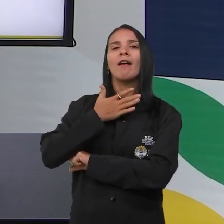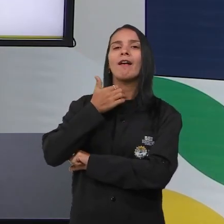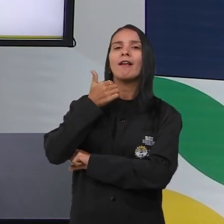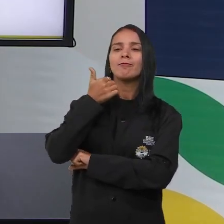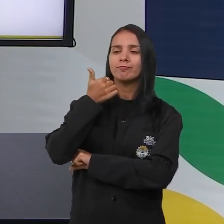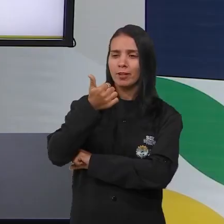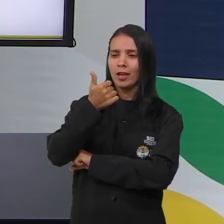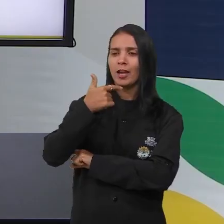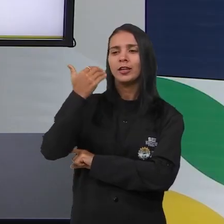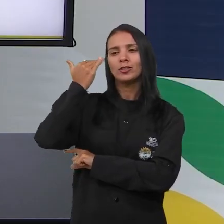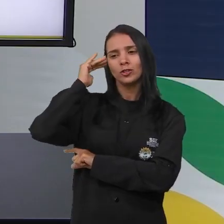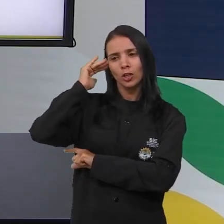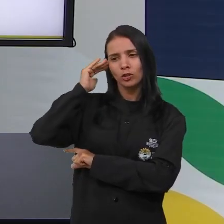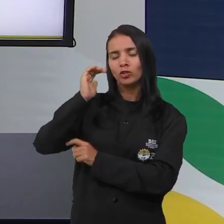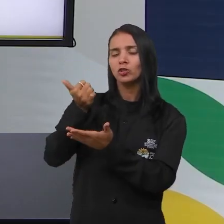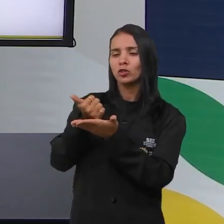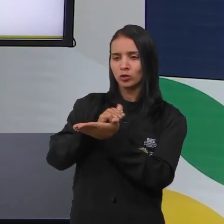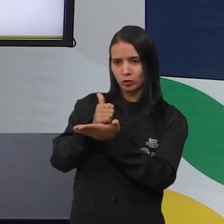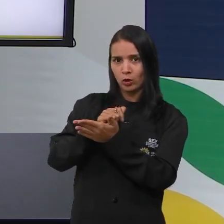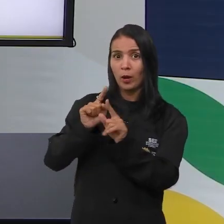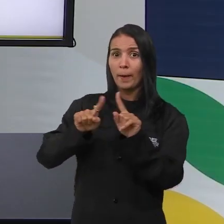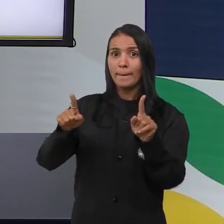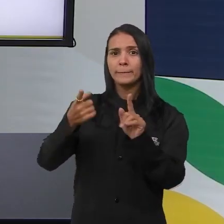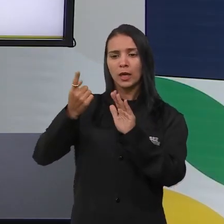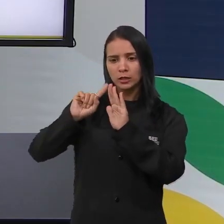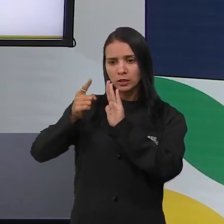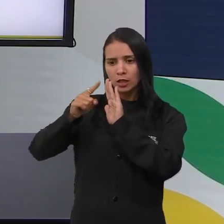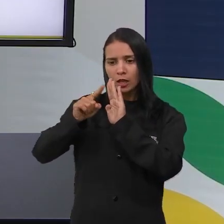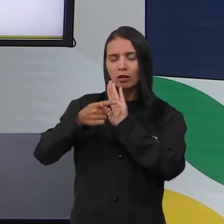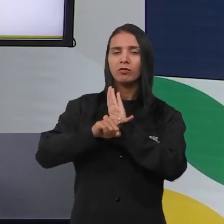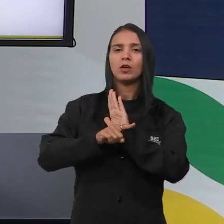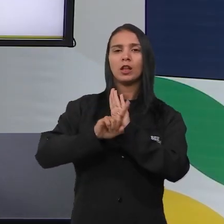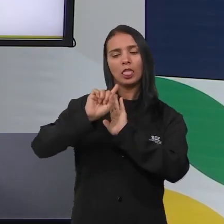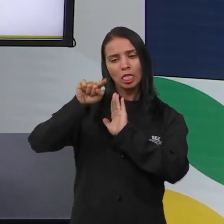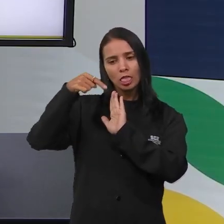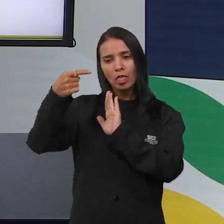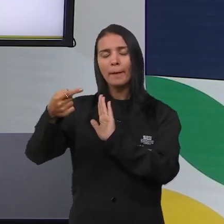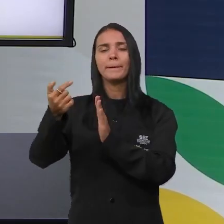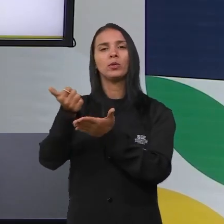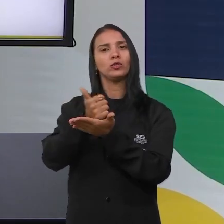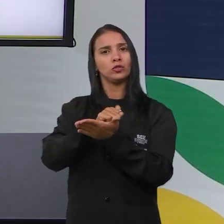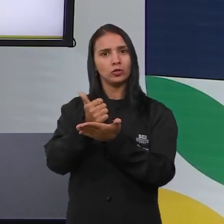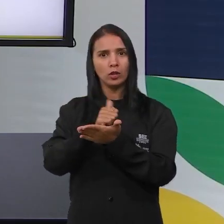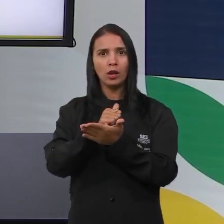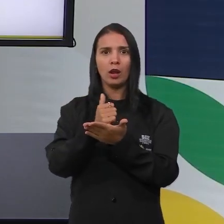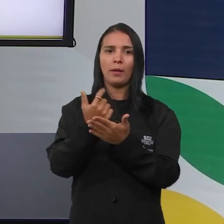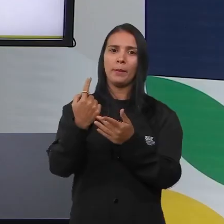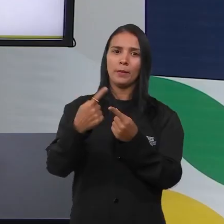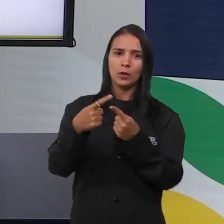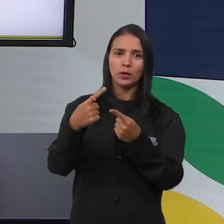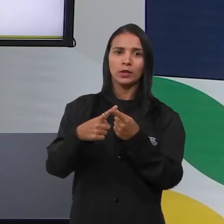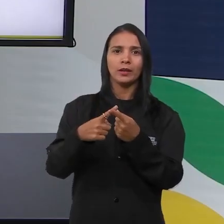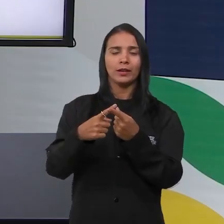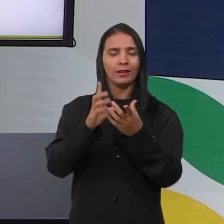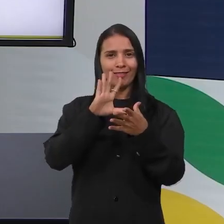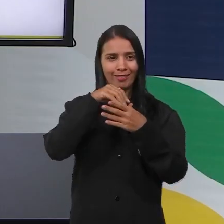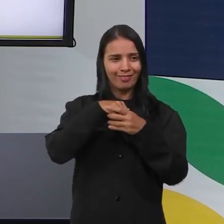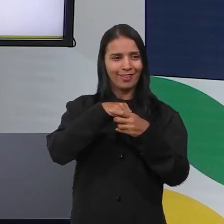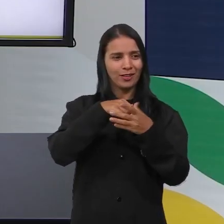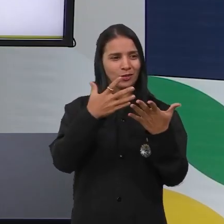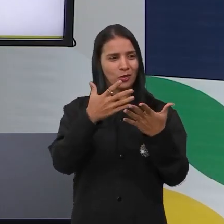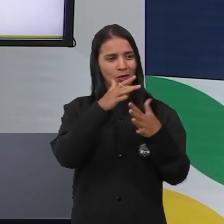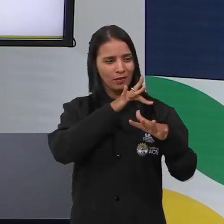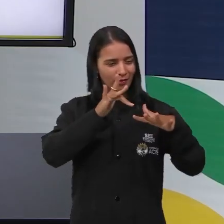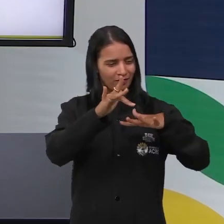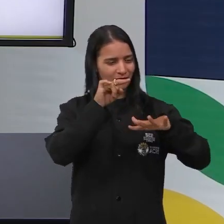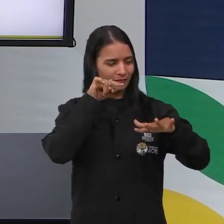porque eu joguei, mas eu me aprofundei, eu vivenciei, entre aspas, né, aquela parte digital, mundo virtual,